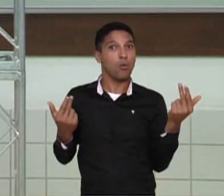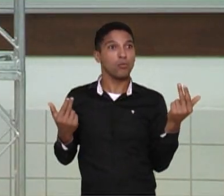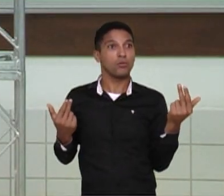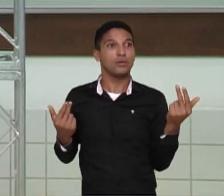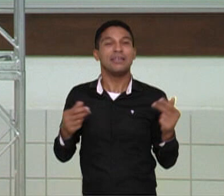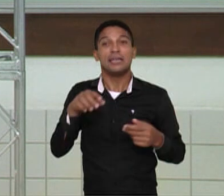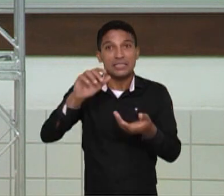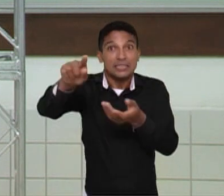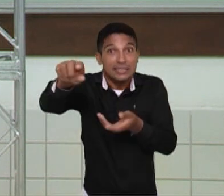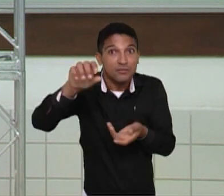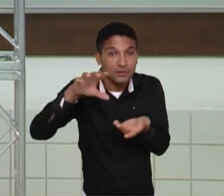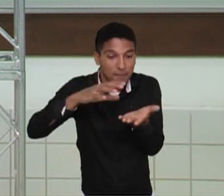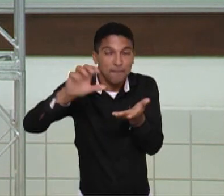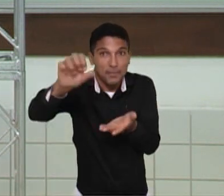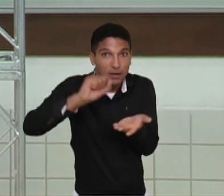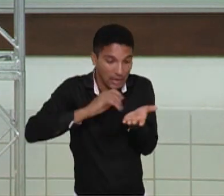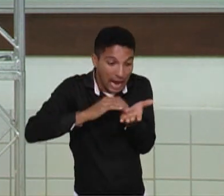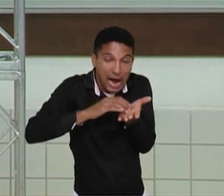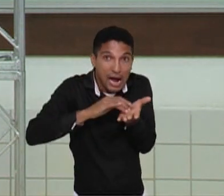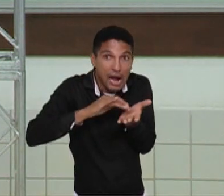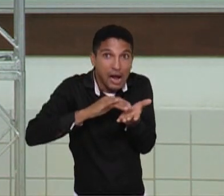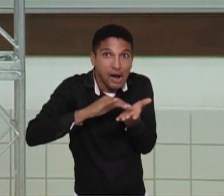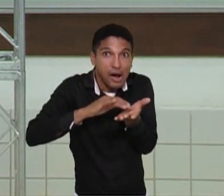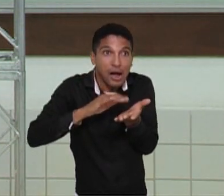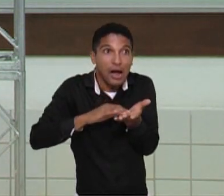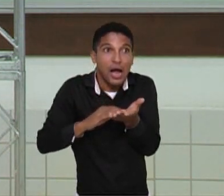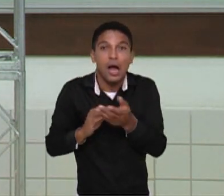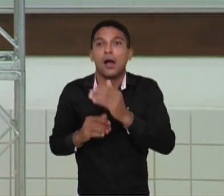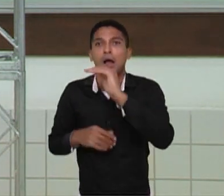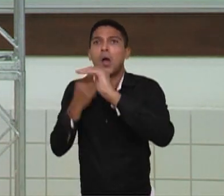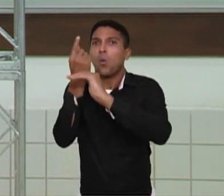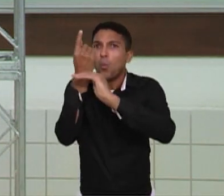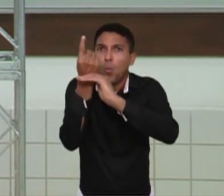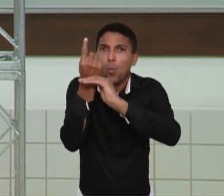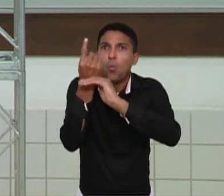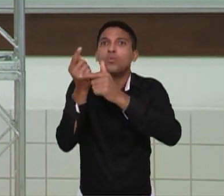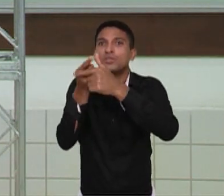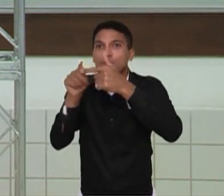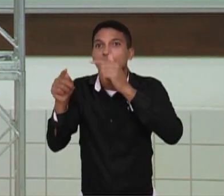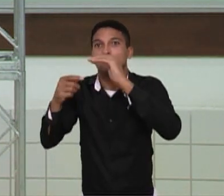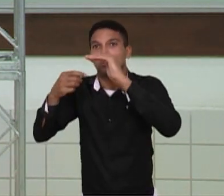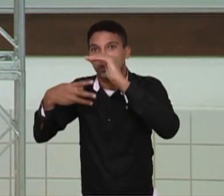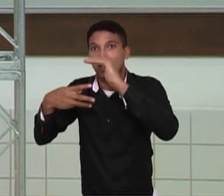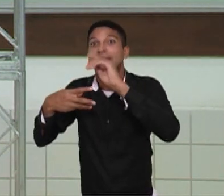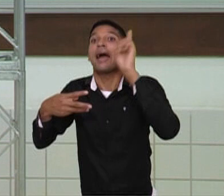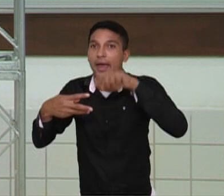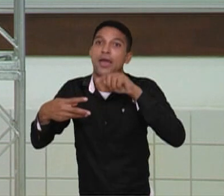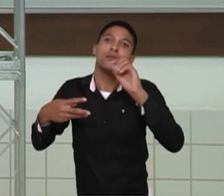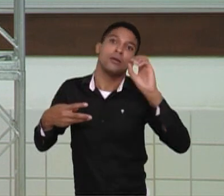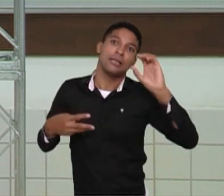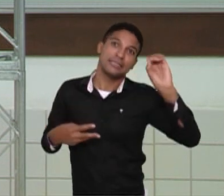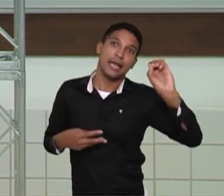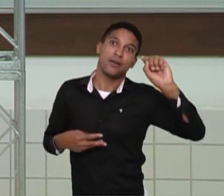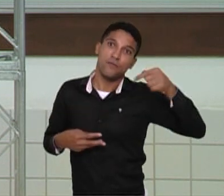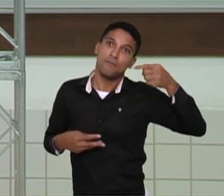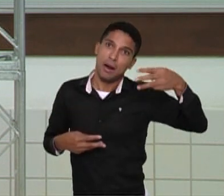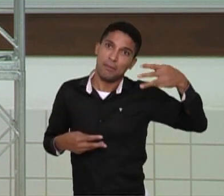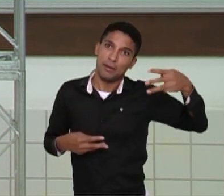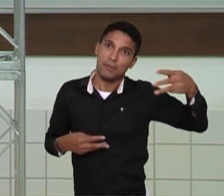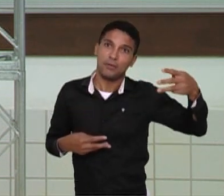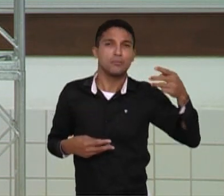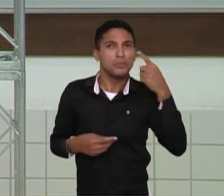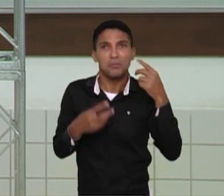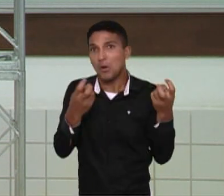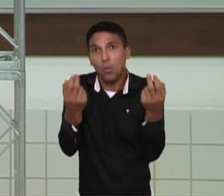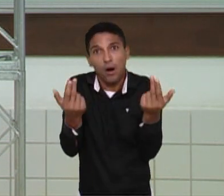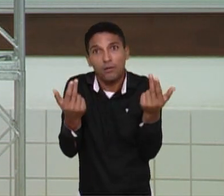encontrar? Você vai encontrar aquela dízima periódica ali, correto? Então, essa é a nossa ideia. Qualquer número que eu consiga